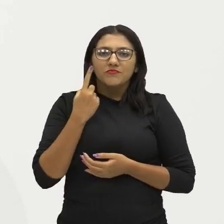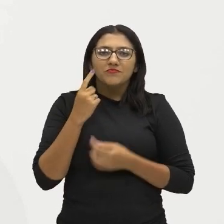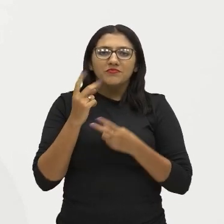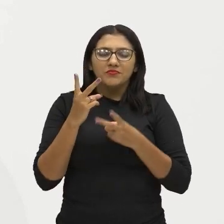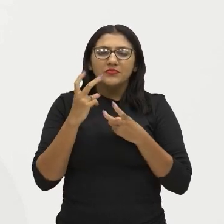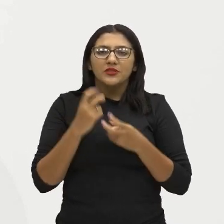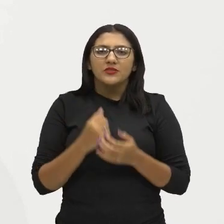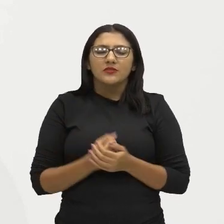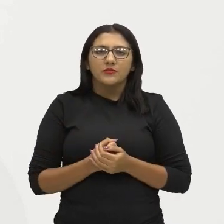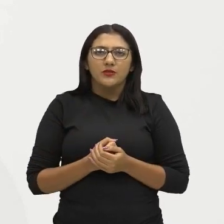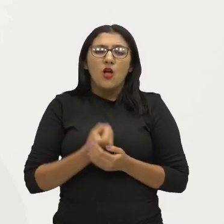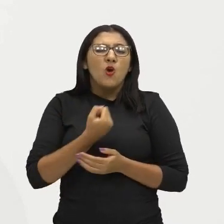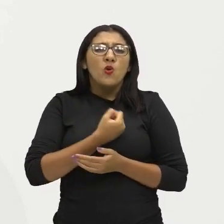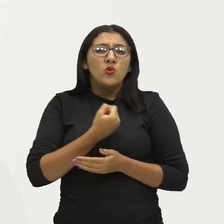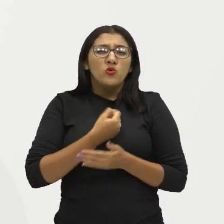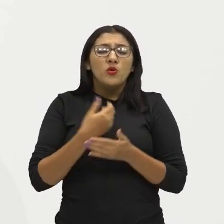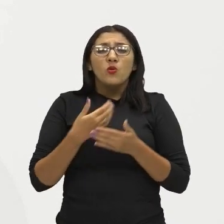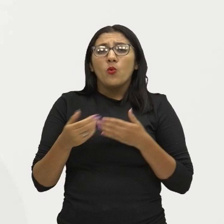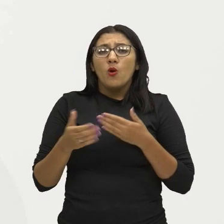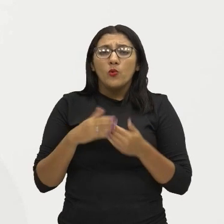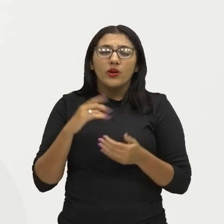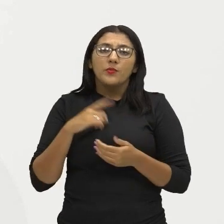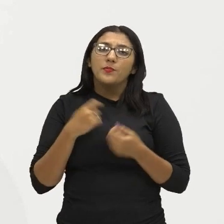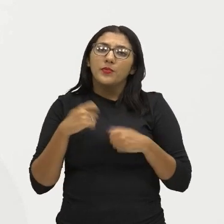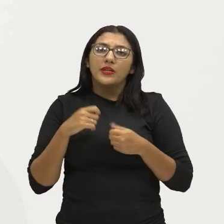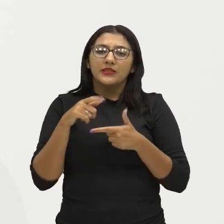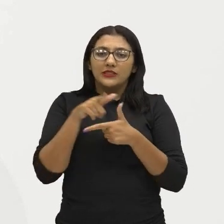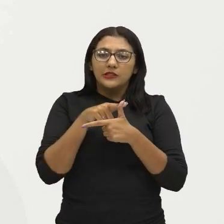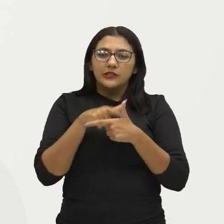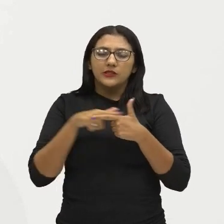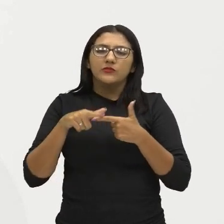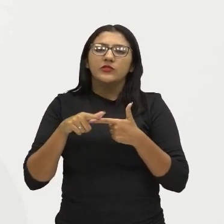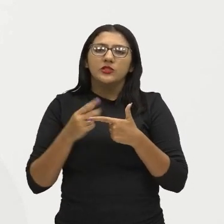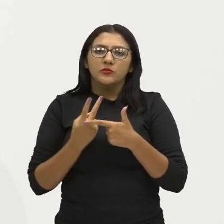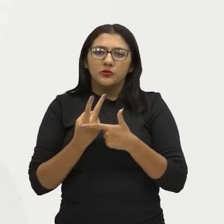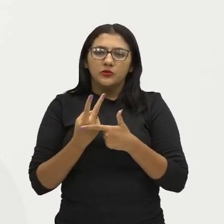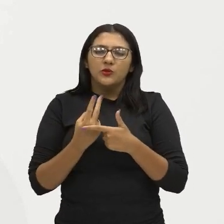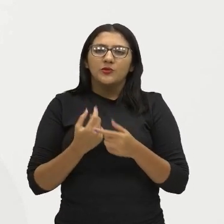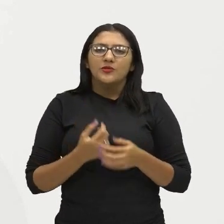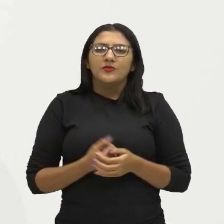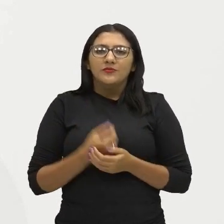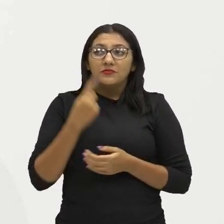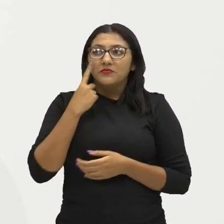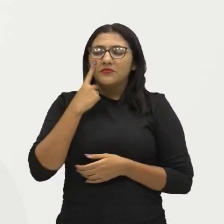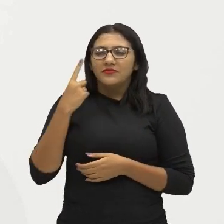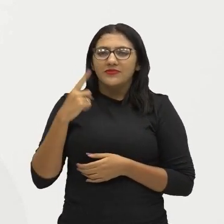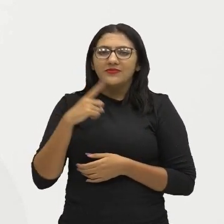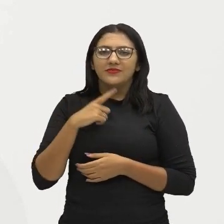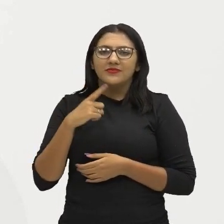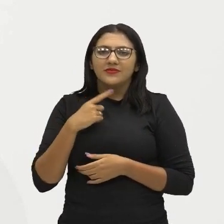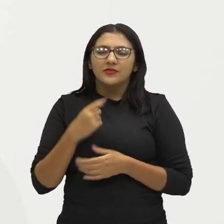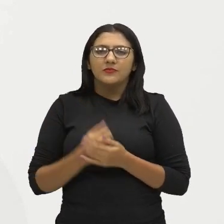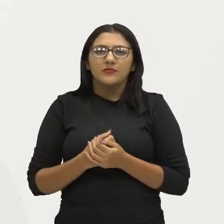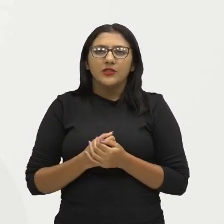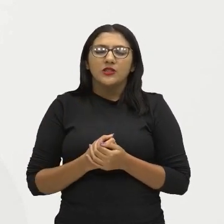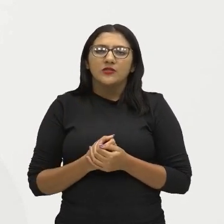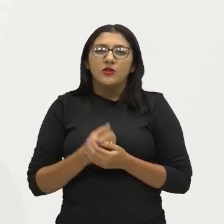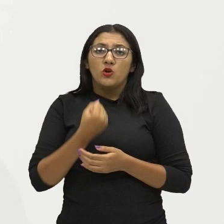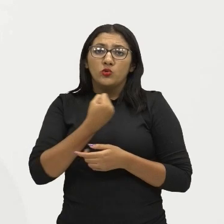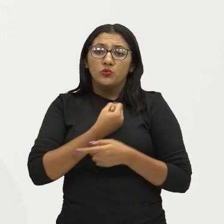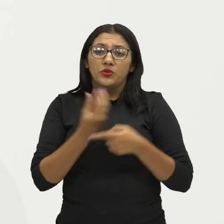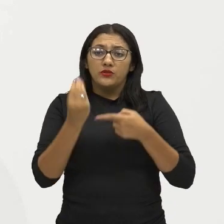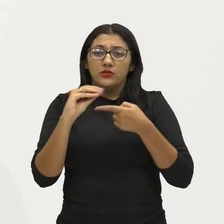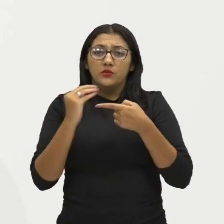o número dividido por 2. Então, dentro desse meu balãozinho, dessa minha nuvem, ó, x sobre